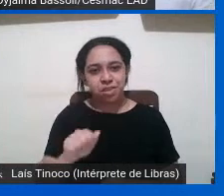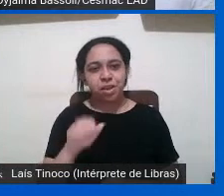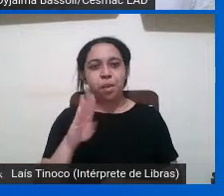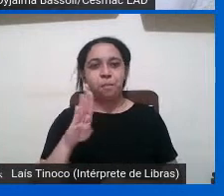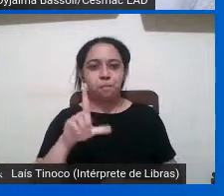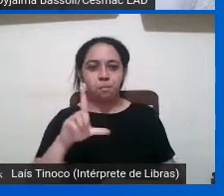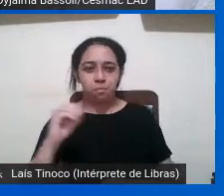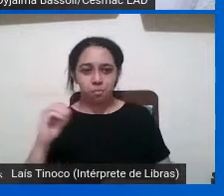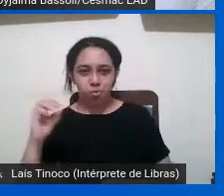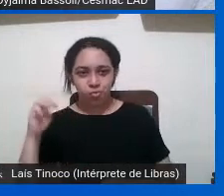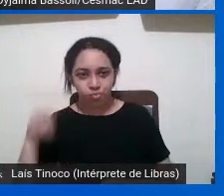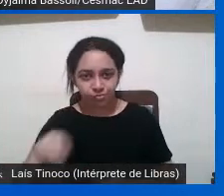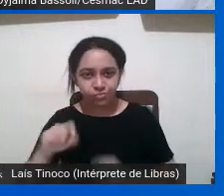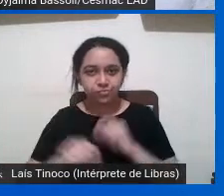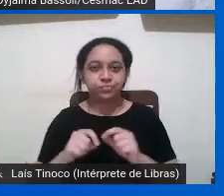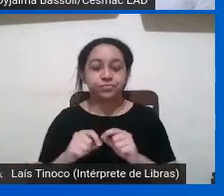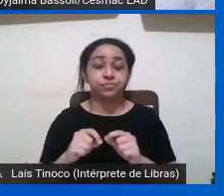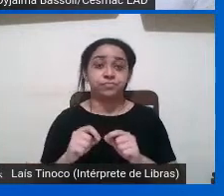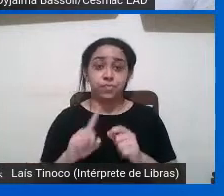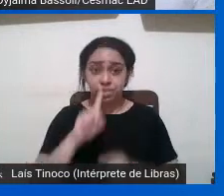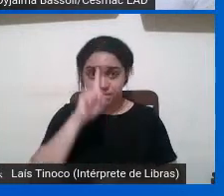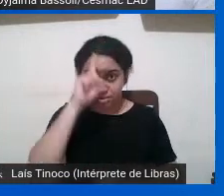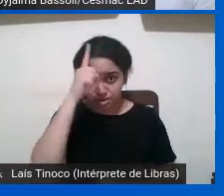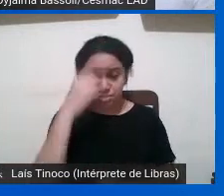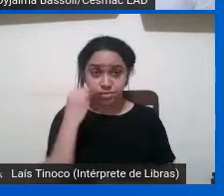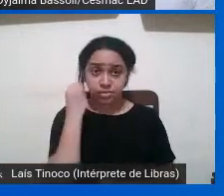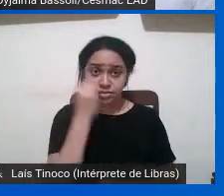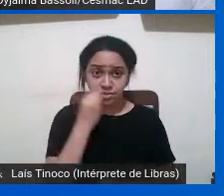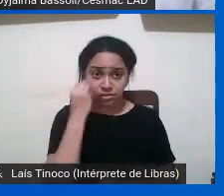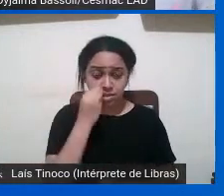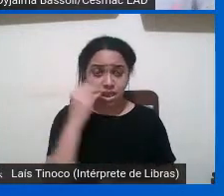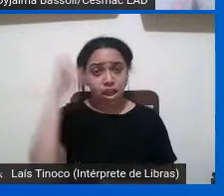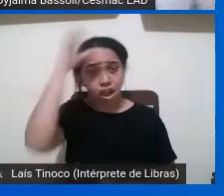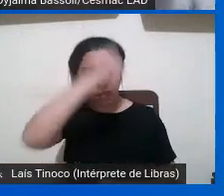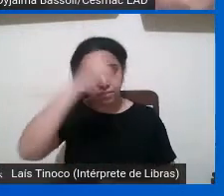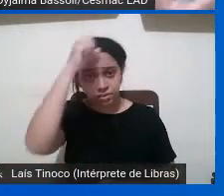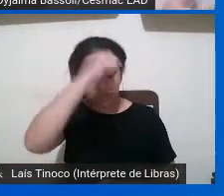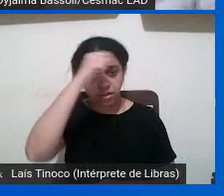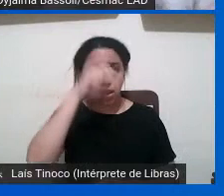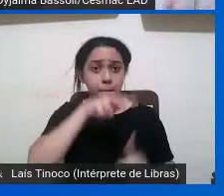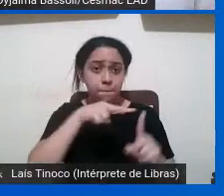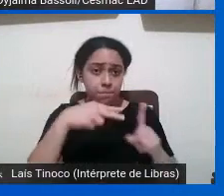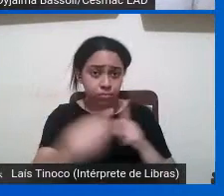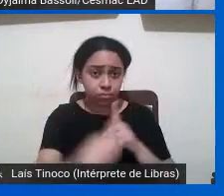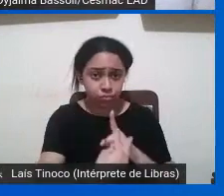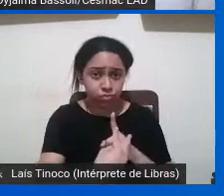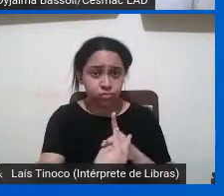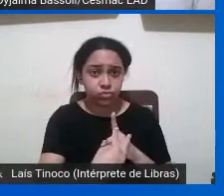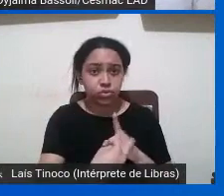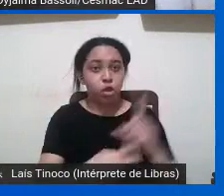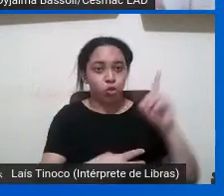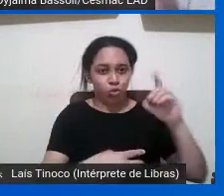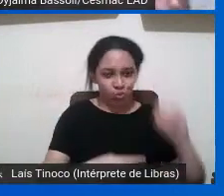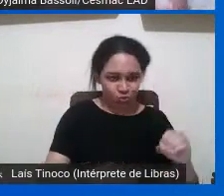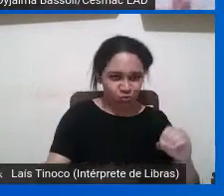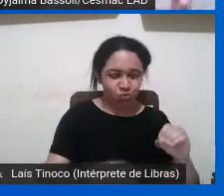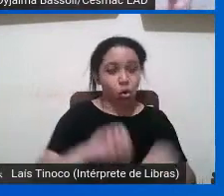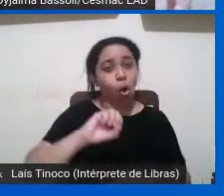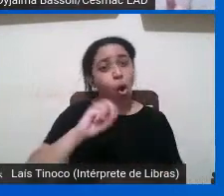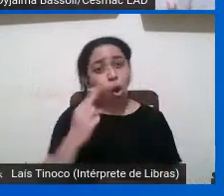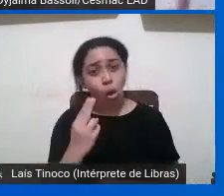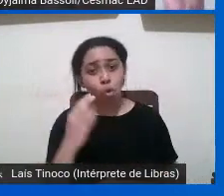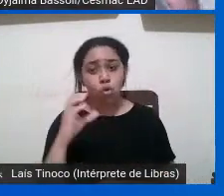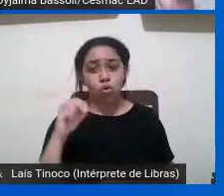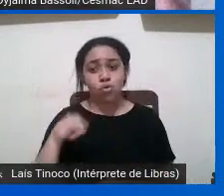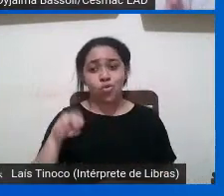absorve criamos uma experiência de aprendizagem na Perspectiva do do ou do Connect Type e fazemos